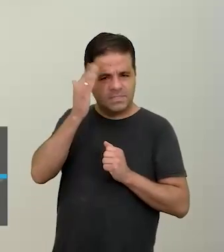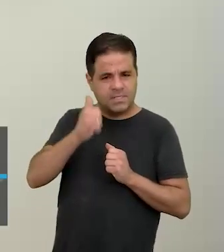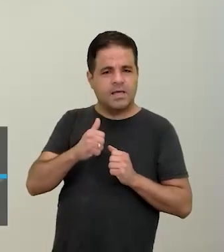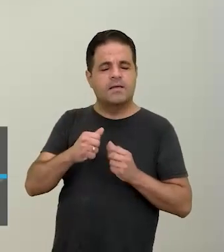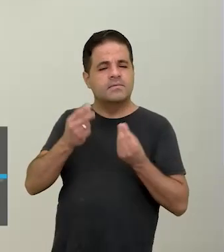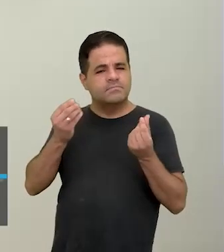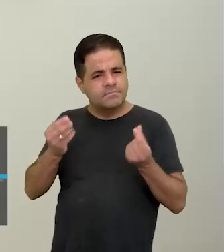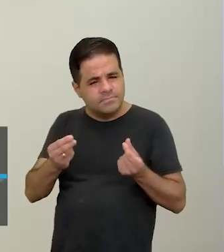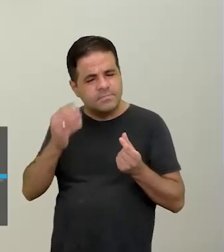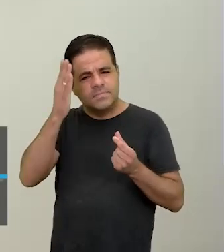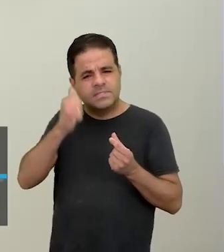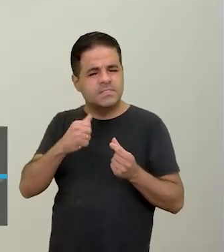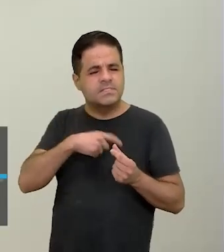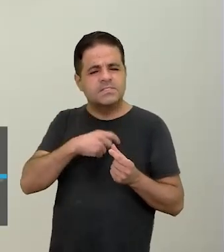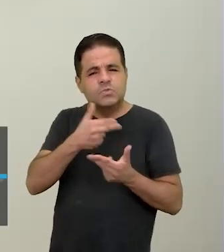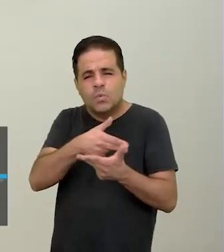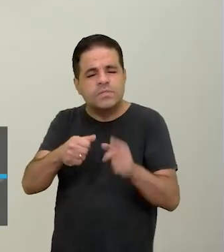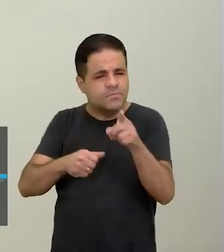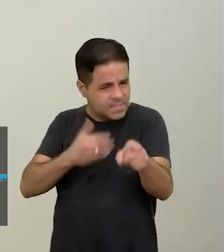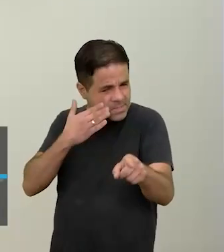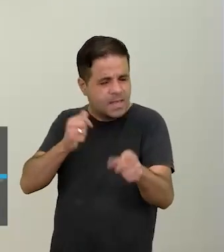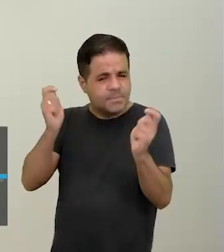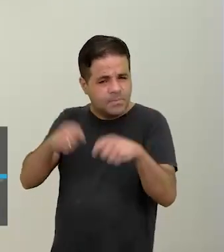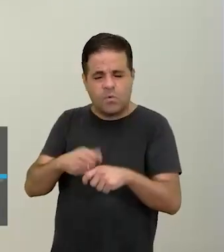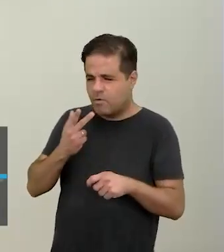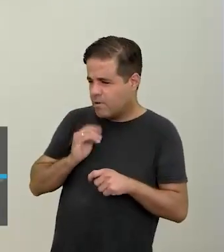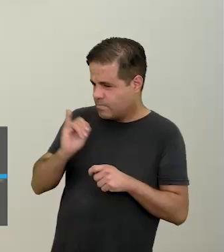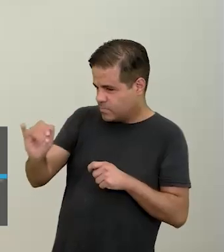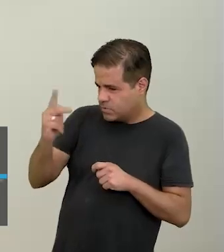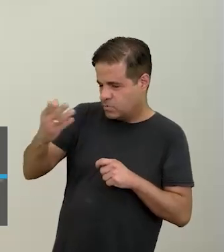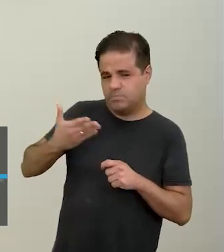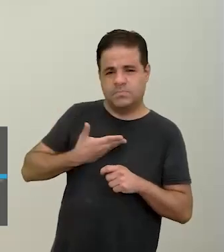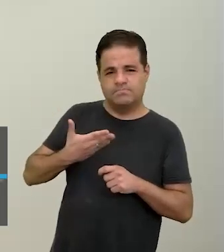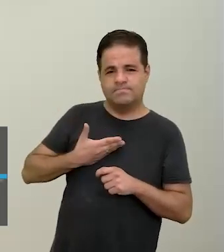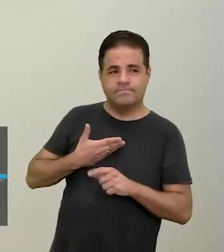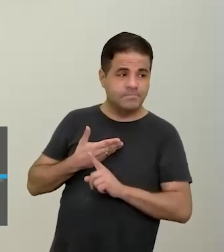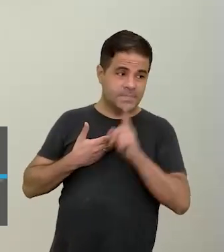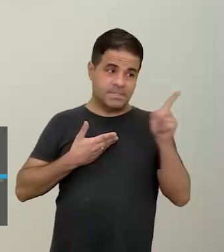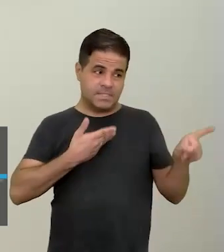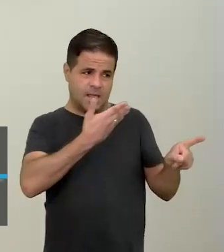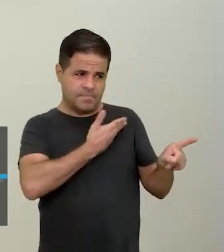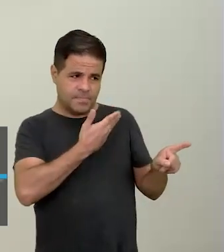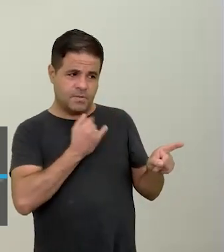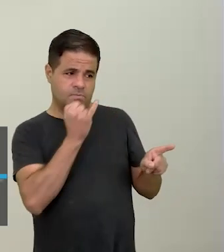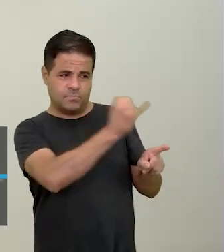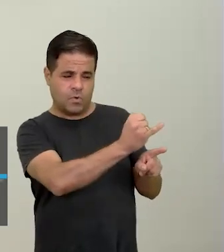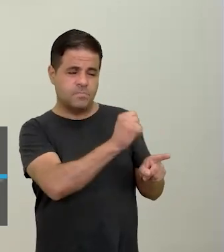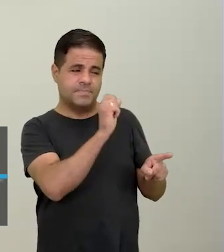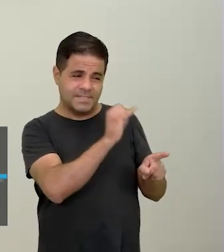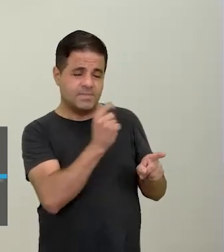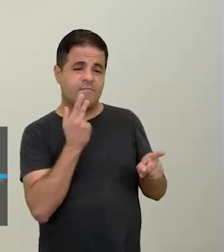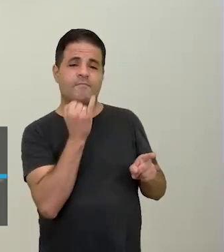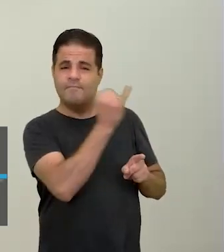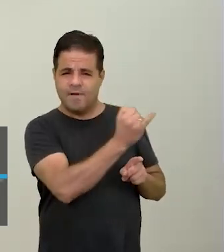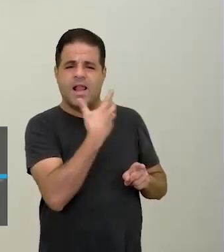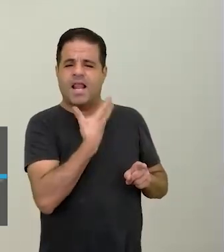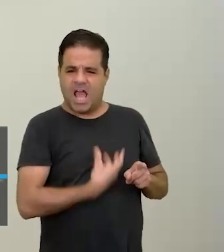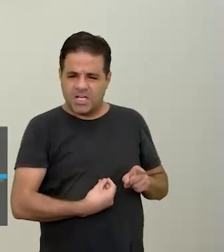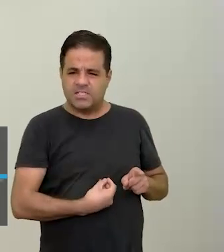Sabe aquele feeling? Que tem coisa que você sabe que você pode falar pro seu amigo, mas para esse amigo você não pode falar porque ele fica chateado,